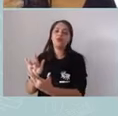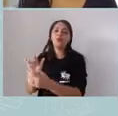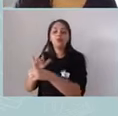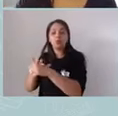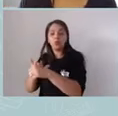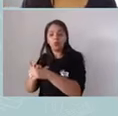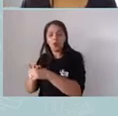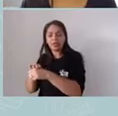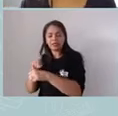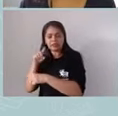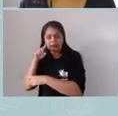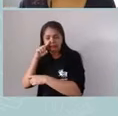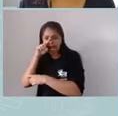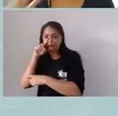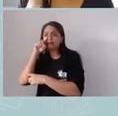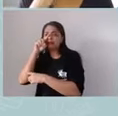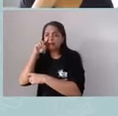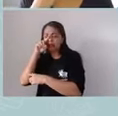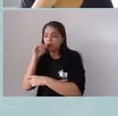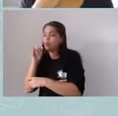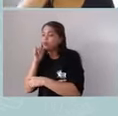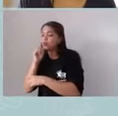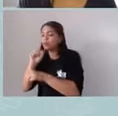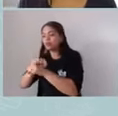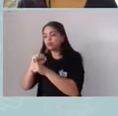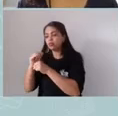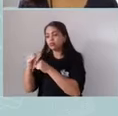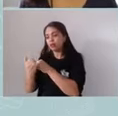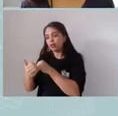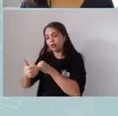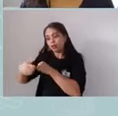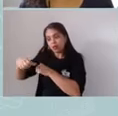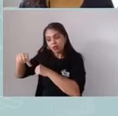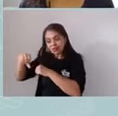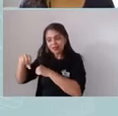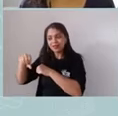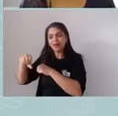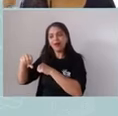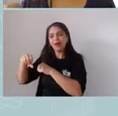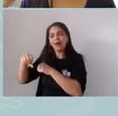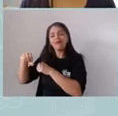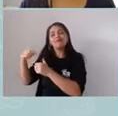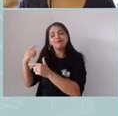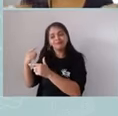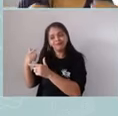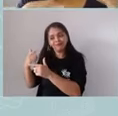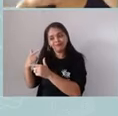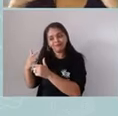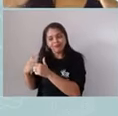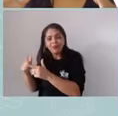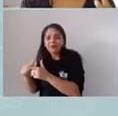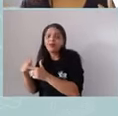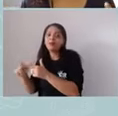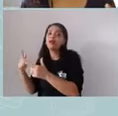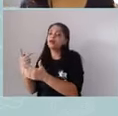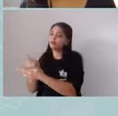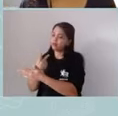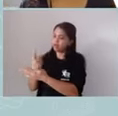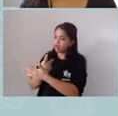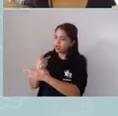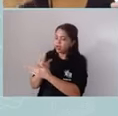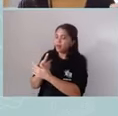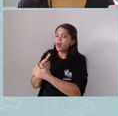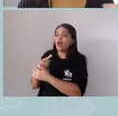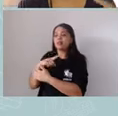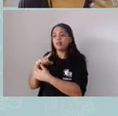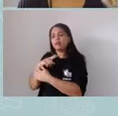grave, como no caso aí da Covid, né, então, isso pode não dar certo. Então, tem pessoas que realmente passaram pela Covid,